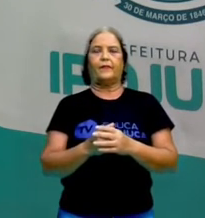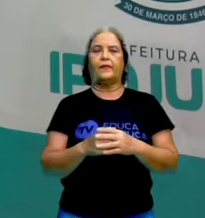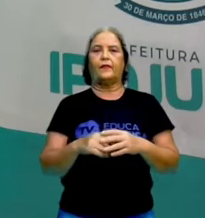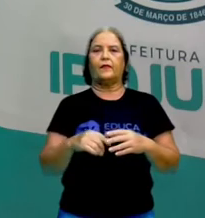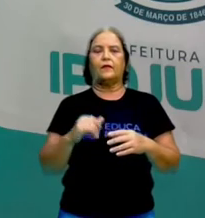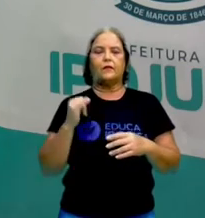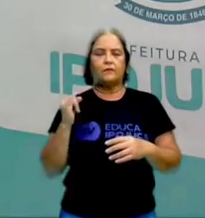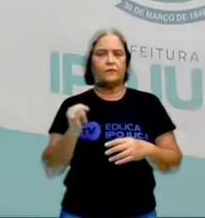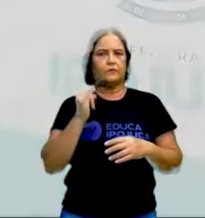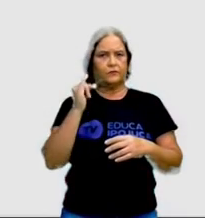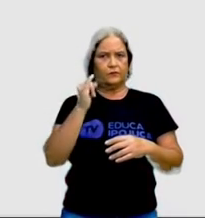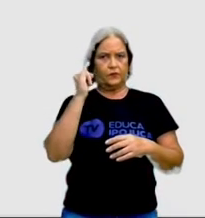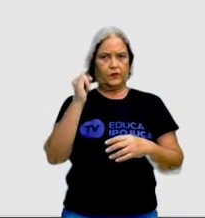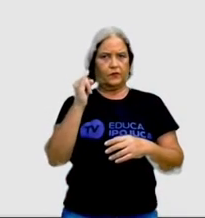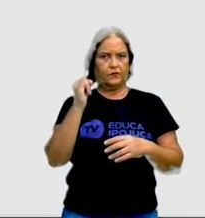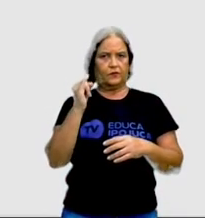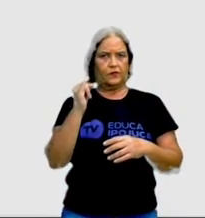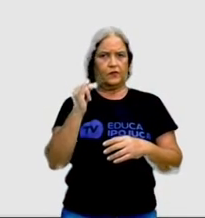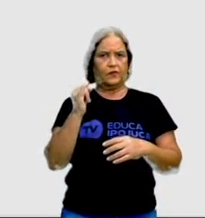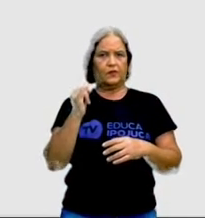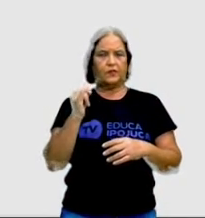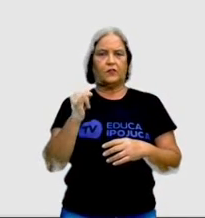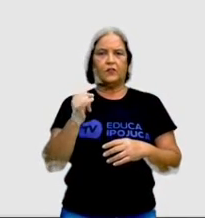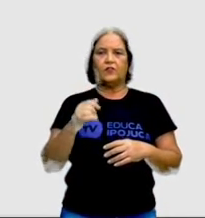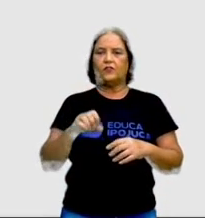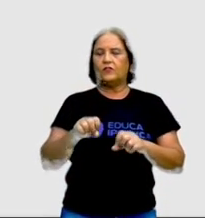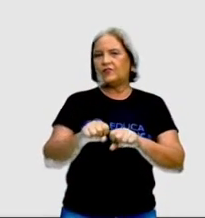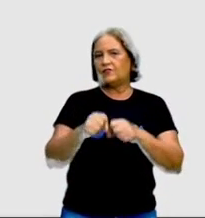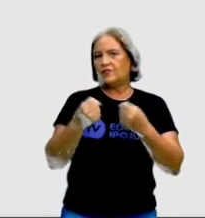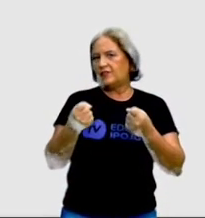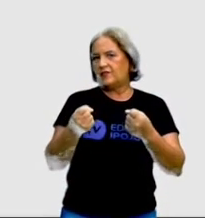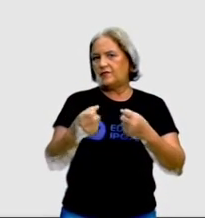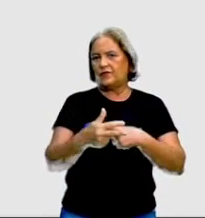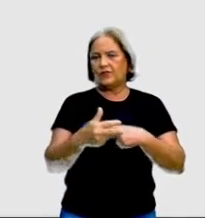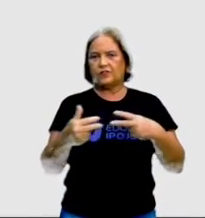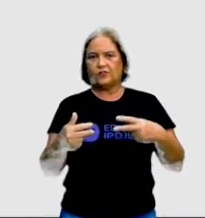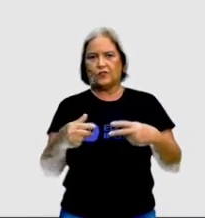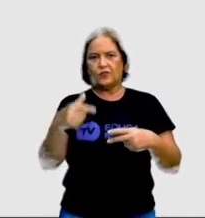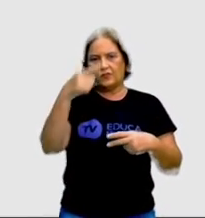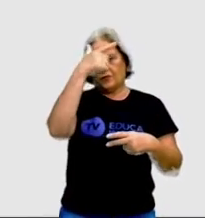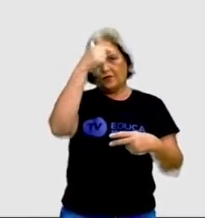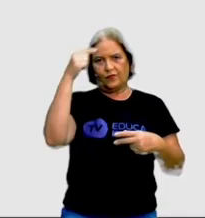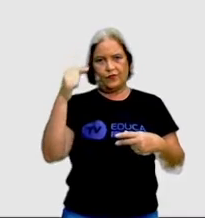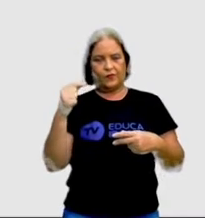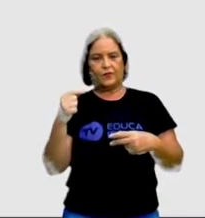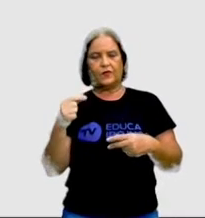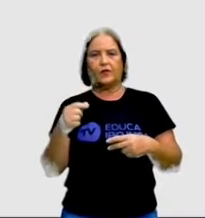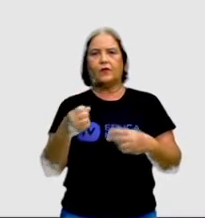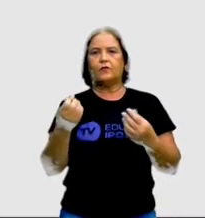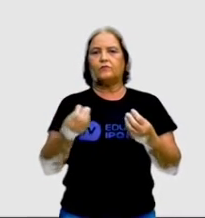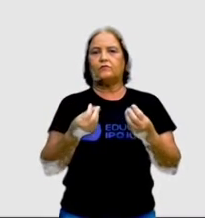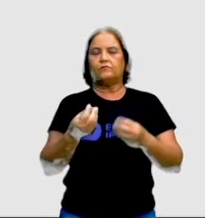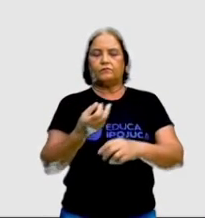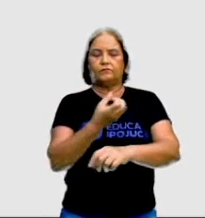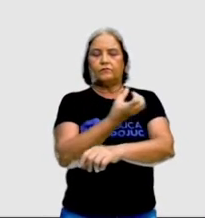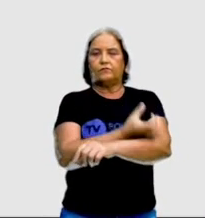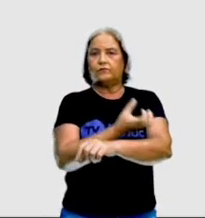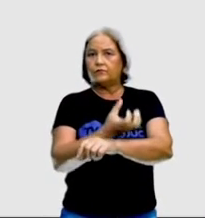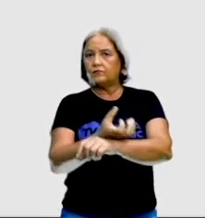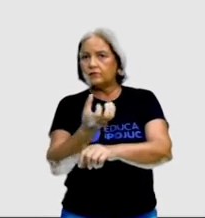Também é importante não estragar o que é público, como jardins,